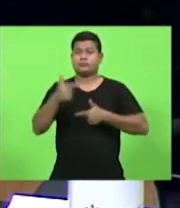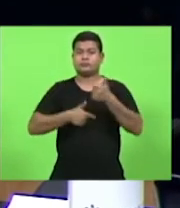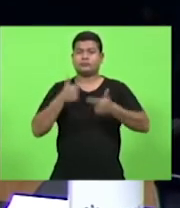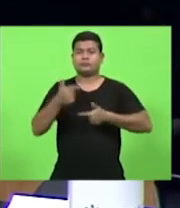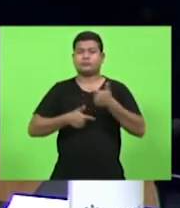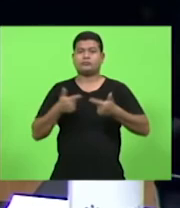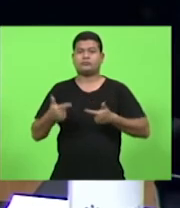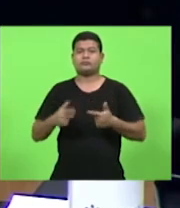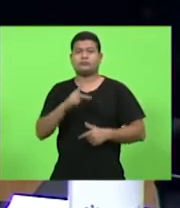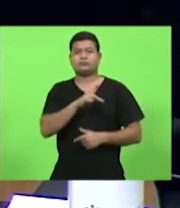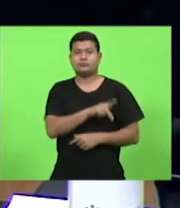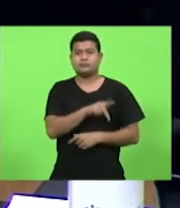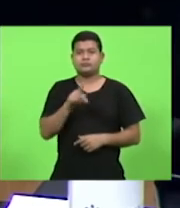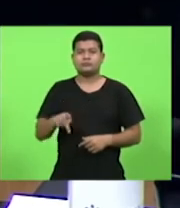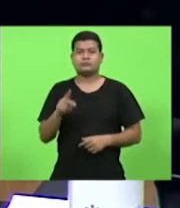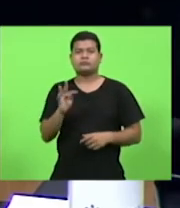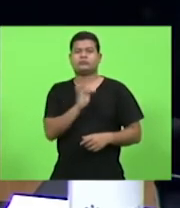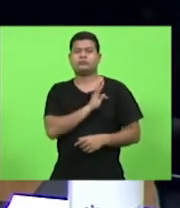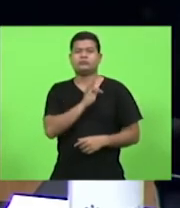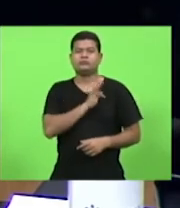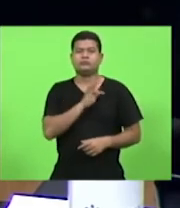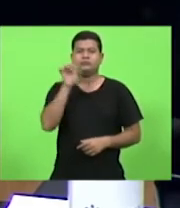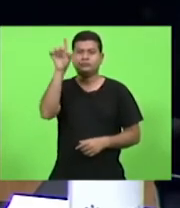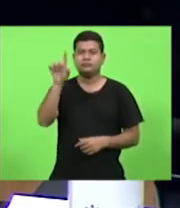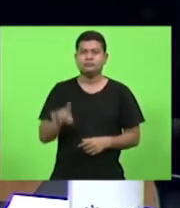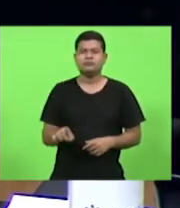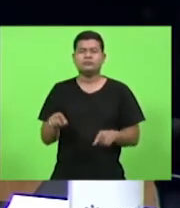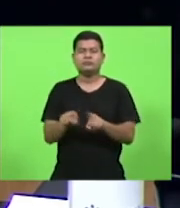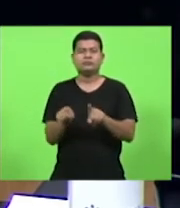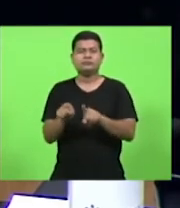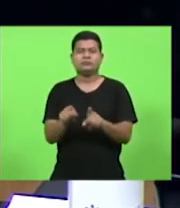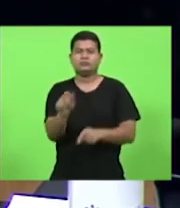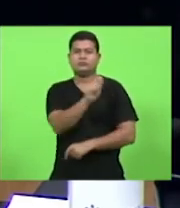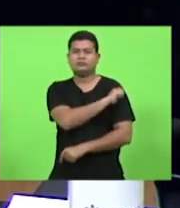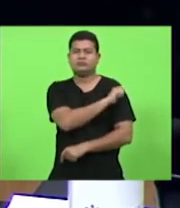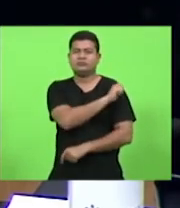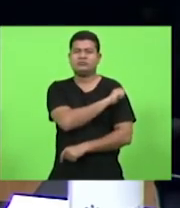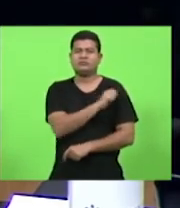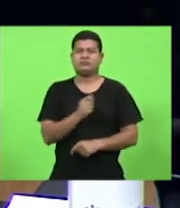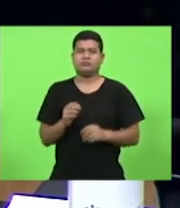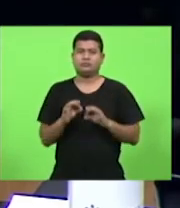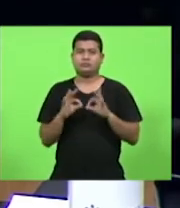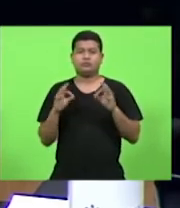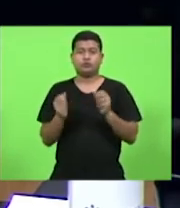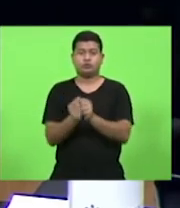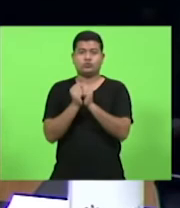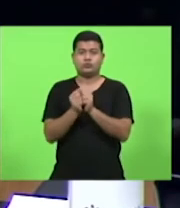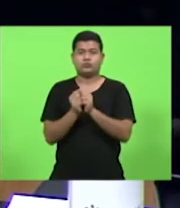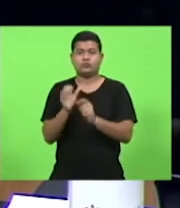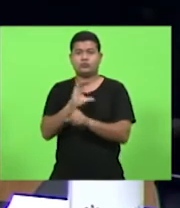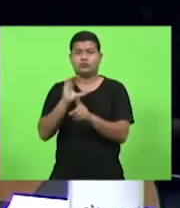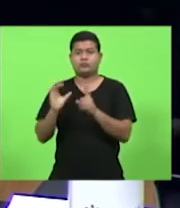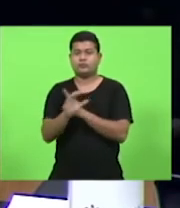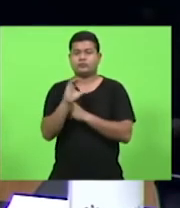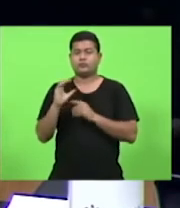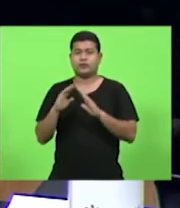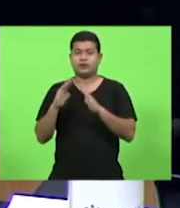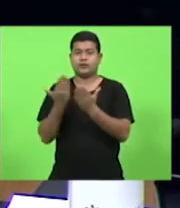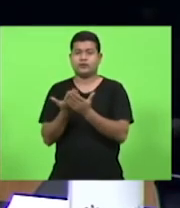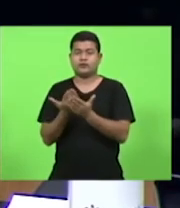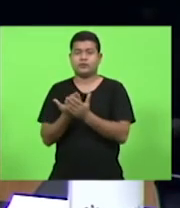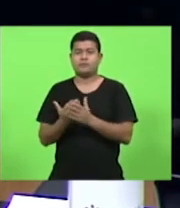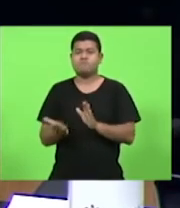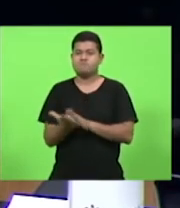dos técnicos da direção e dos Estudantes junto com toda a comunidade escolar Parabéns